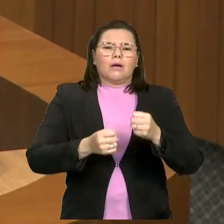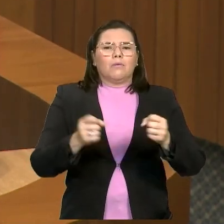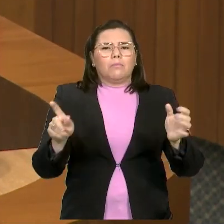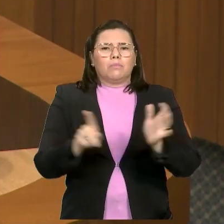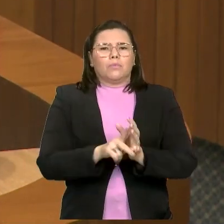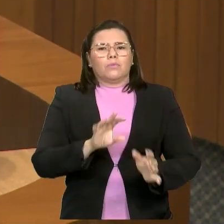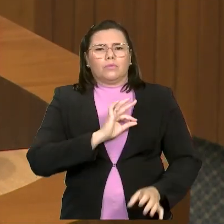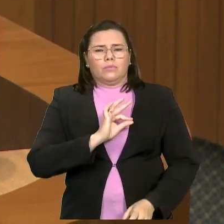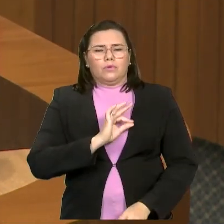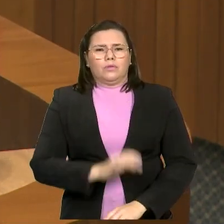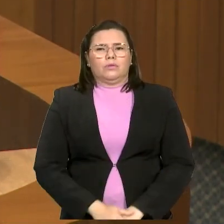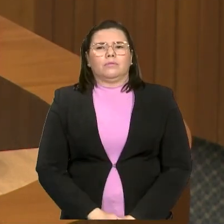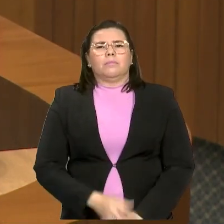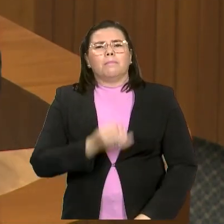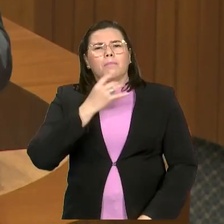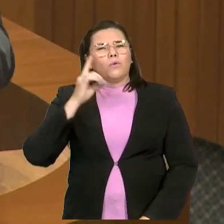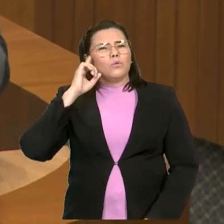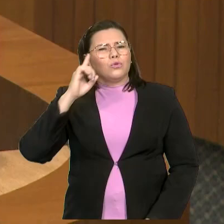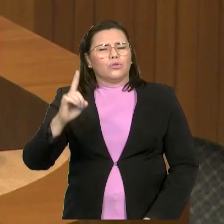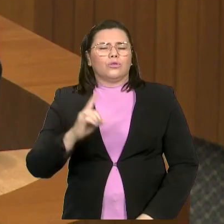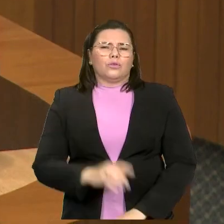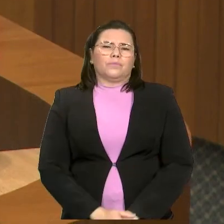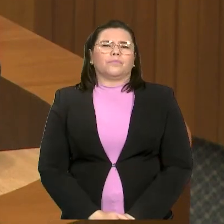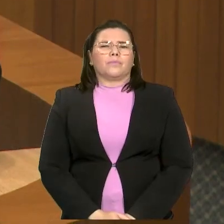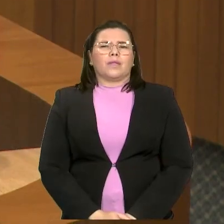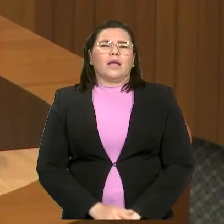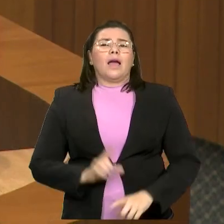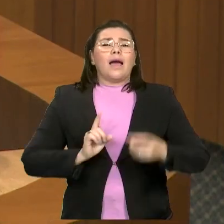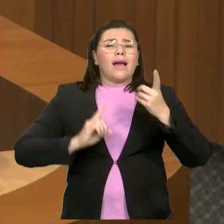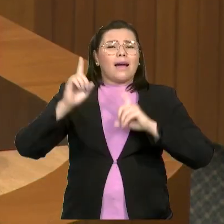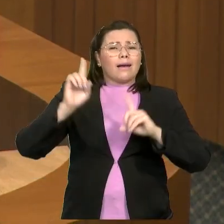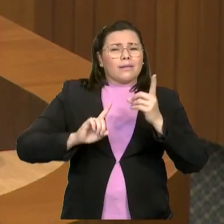bom dia a todos e um excelente carnaval com muita paz e alegria a todas as famílias maranhenses.